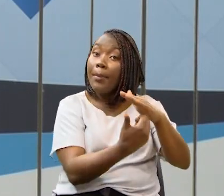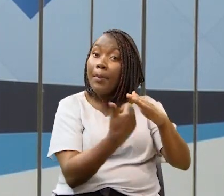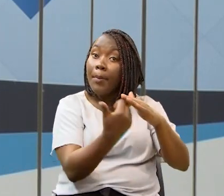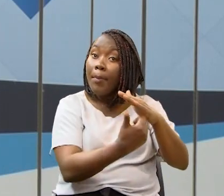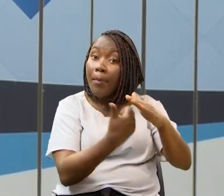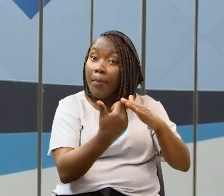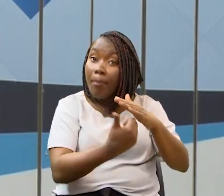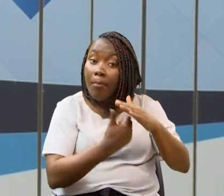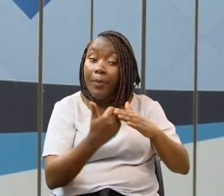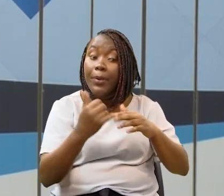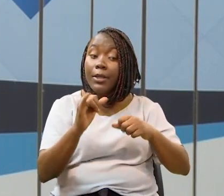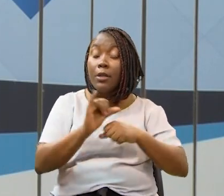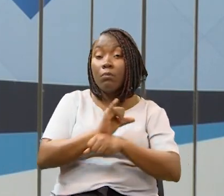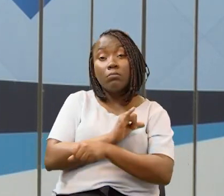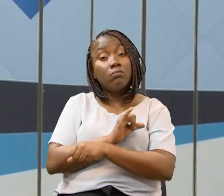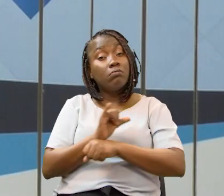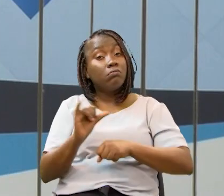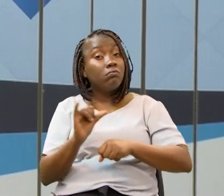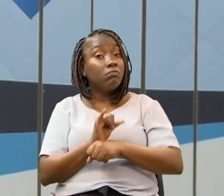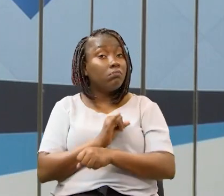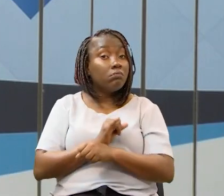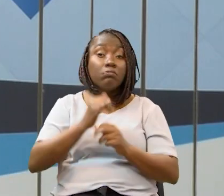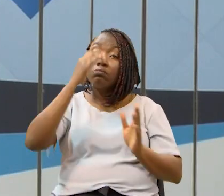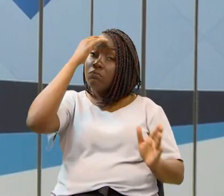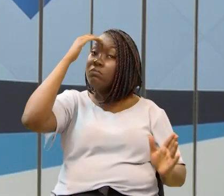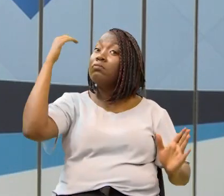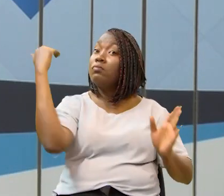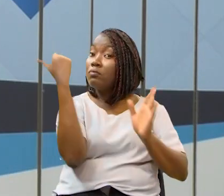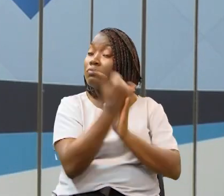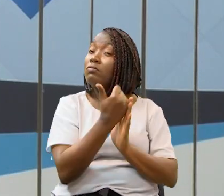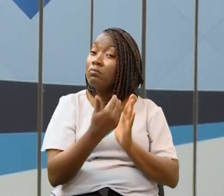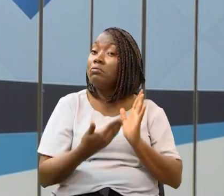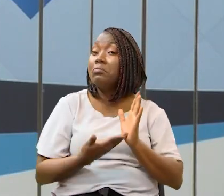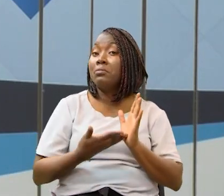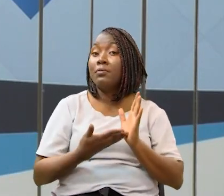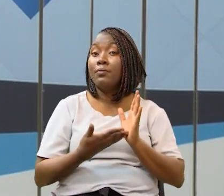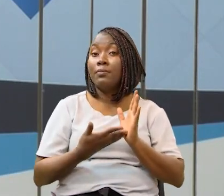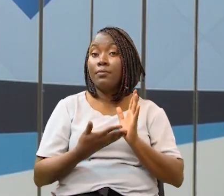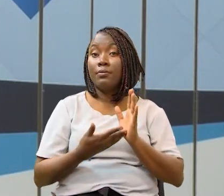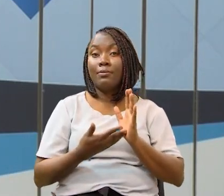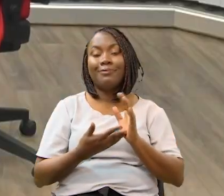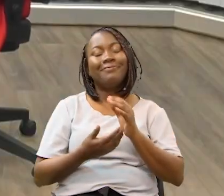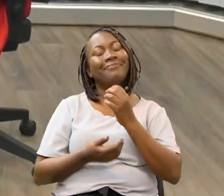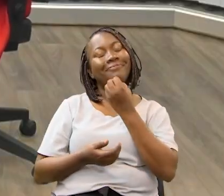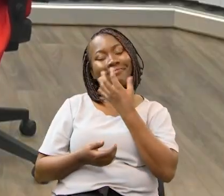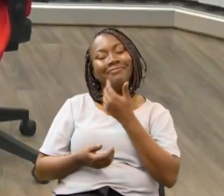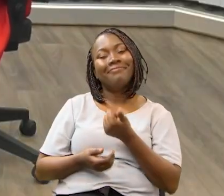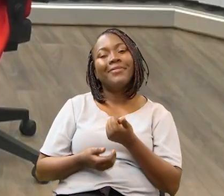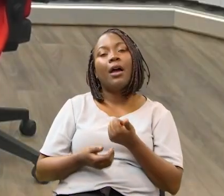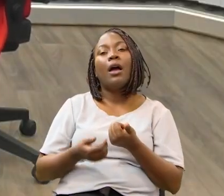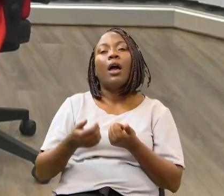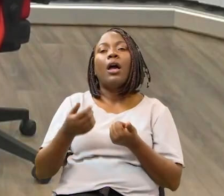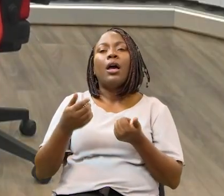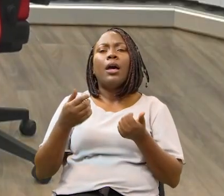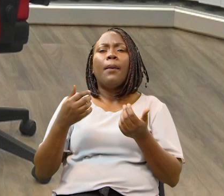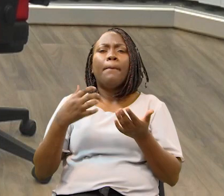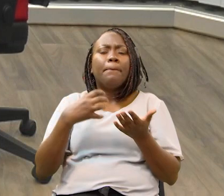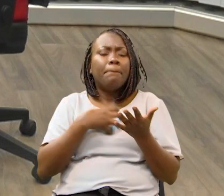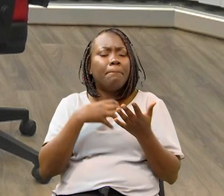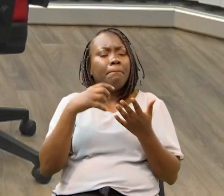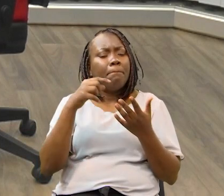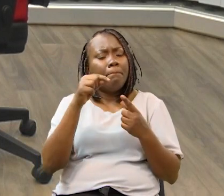a tomarem medidas para que essa lei, de fato, seja cumprida. Muito bem, entre as